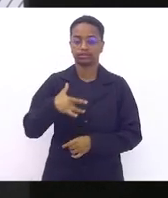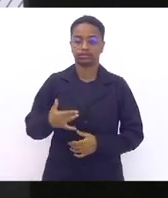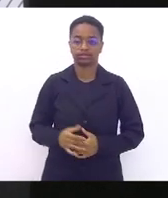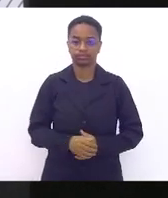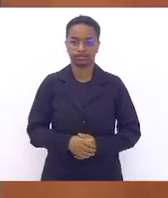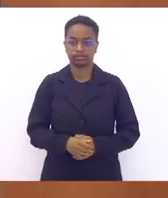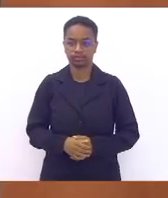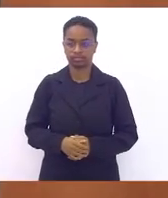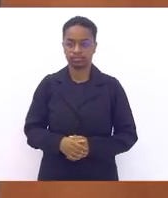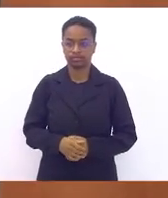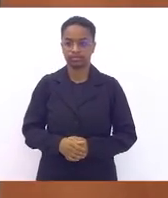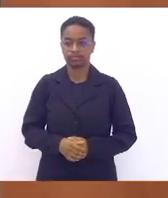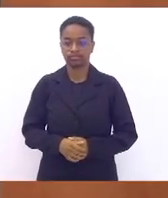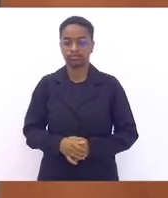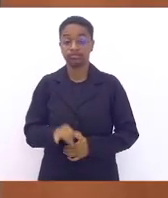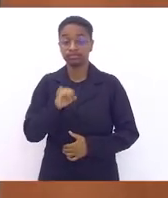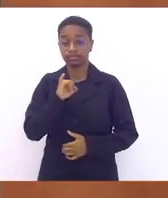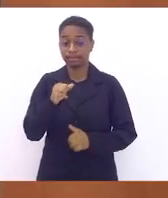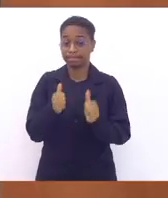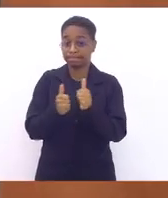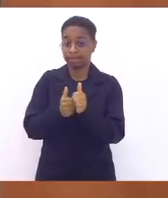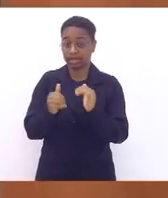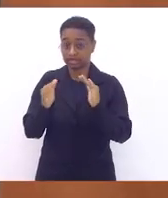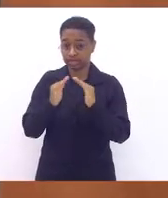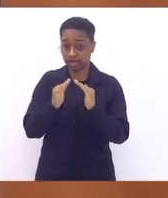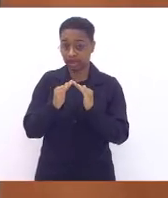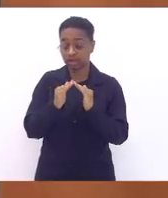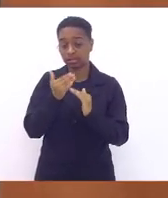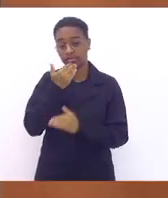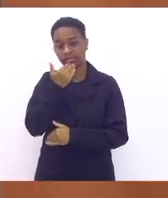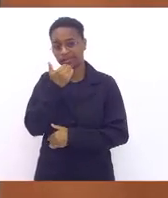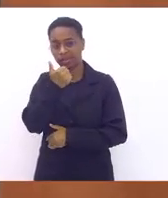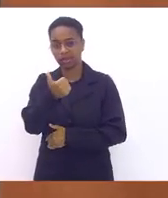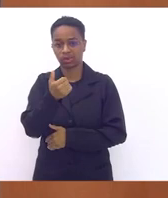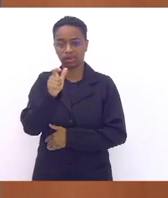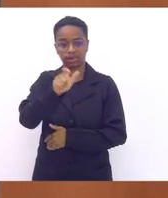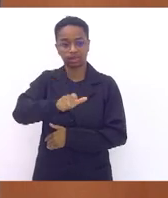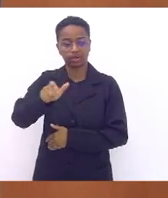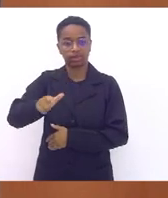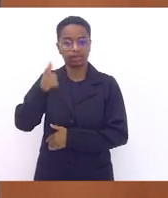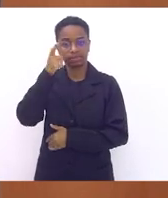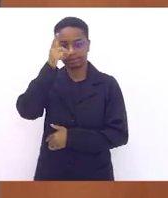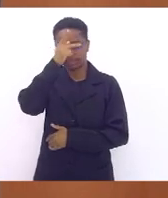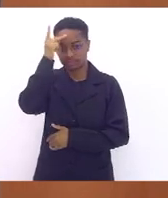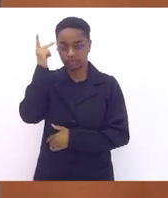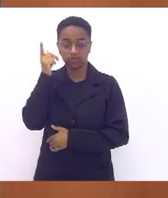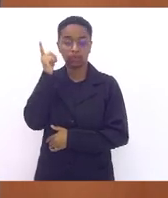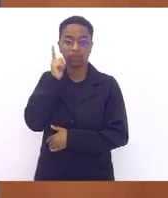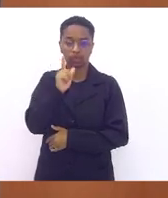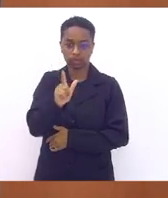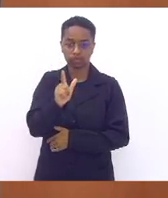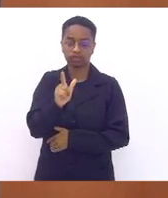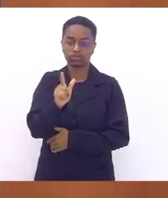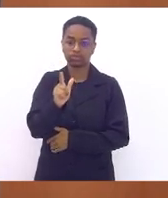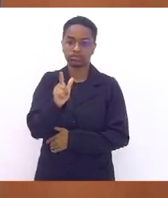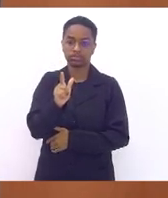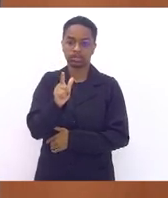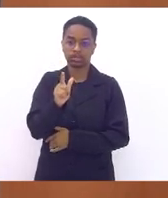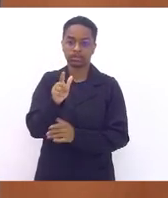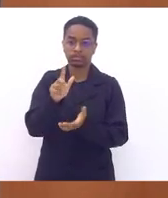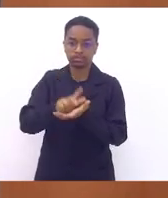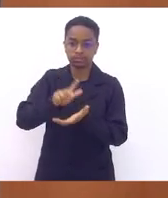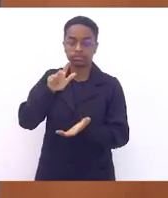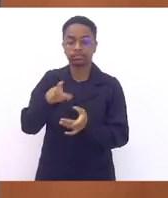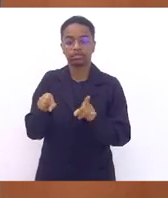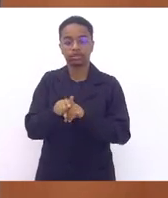né? Quanto mais próximo da residência, mais fácil que essa pessoa tenha condições tanto de fazer o seu diagnóstico